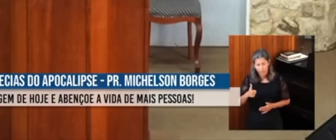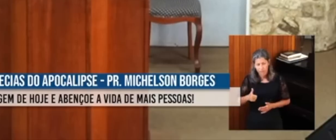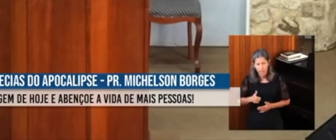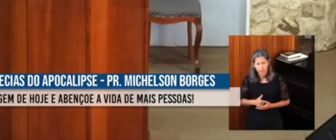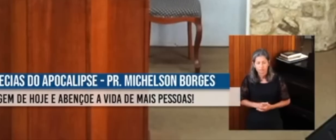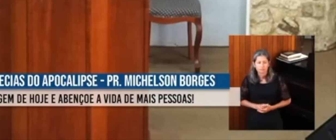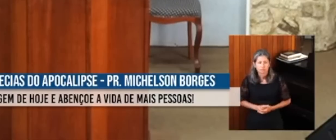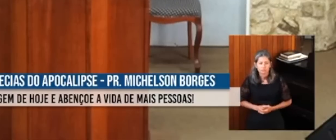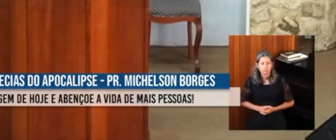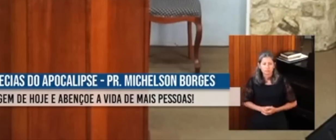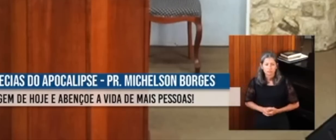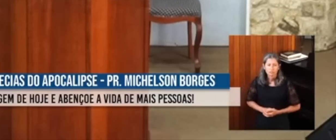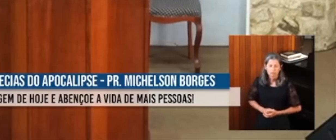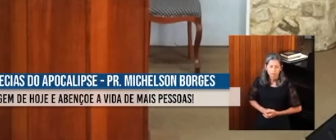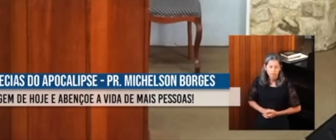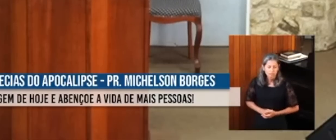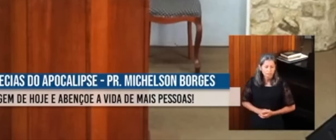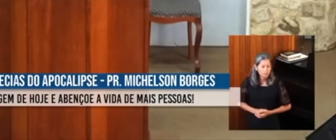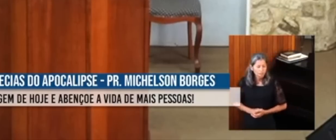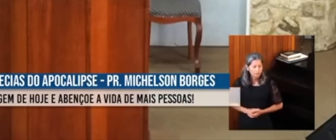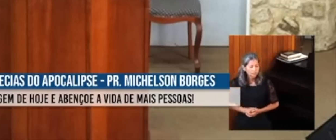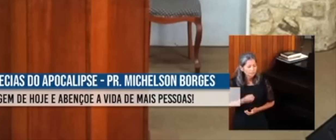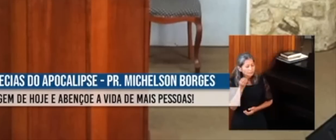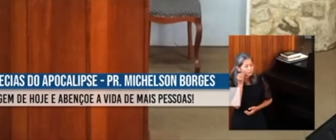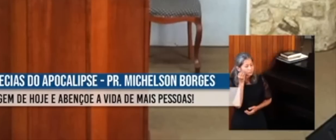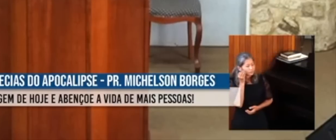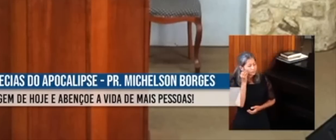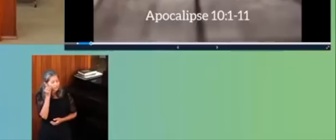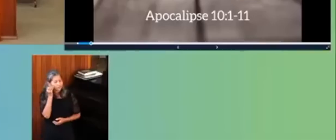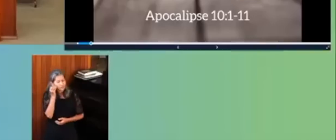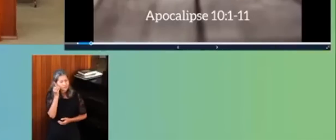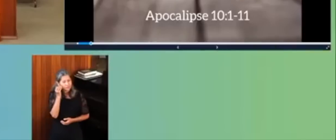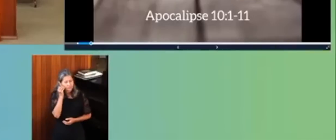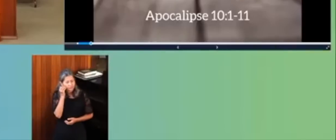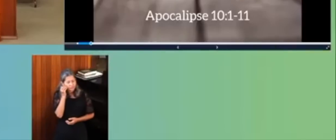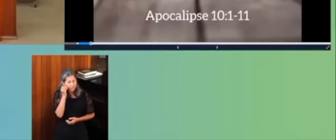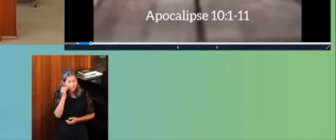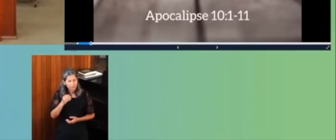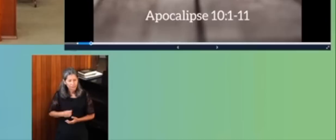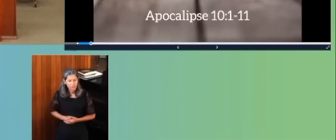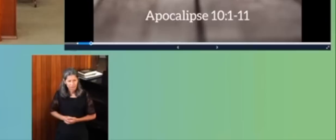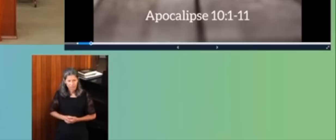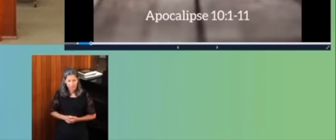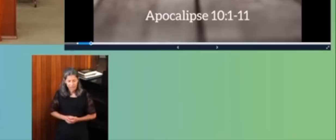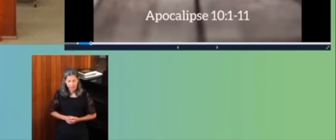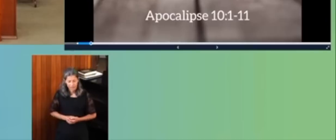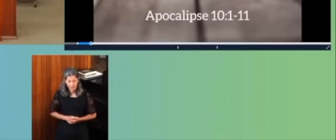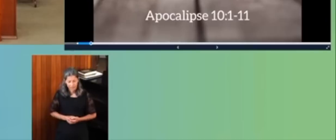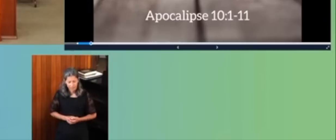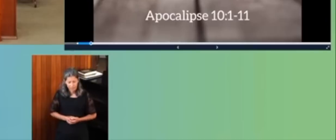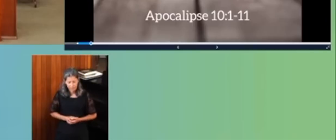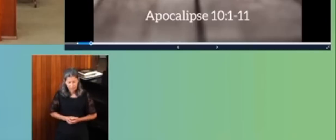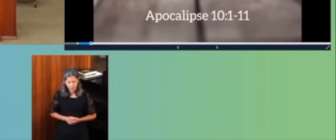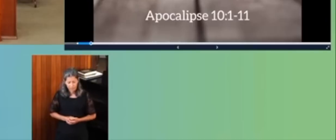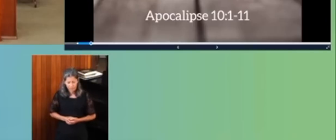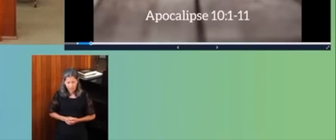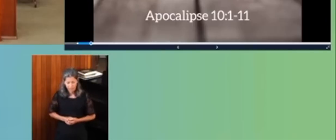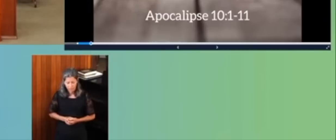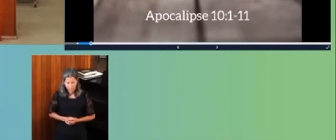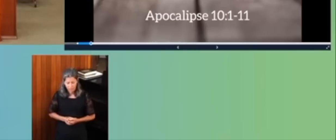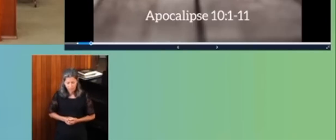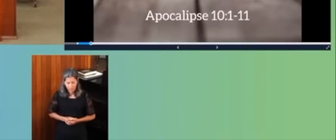fantástico. Descreve uma experiência muito marcante na vida dos nossos pioneiros,